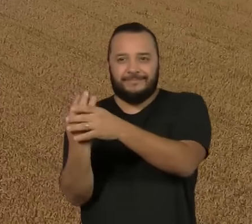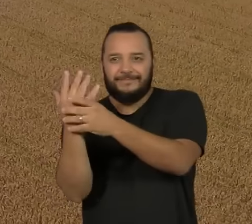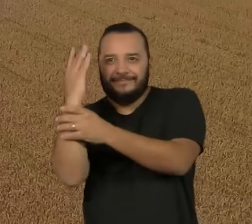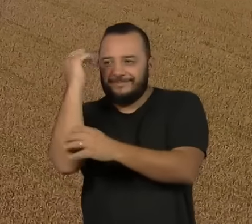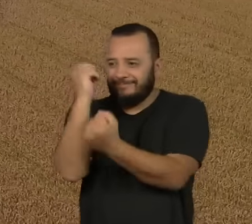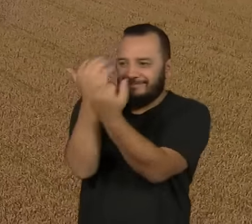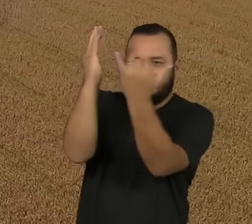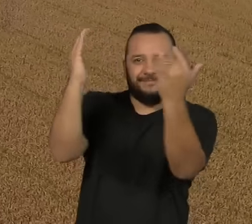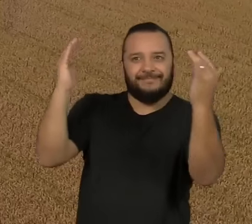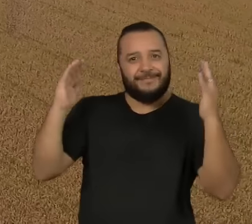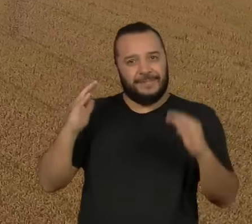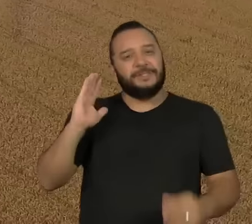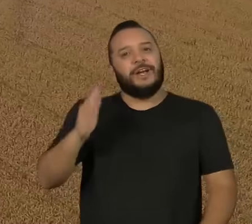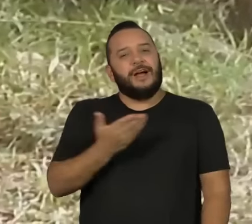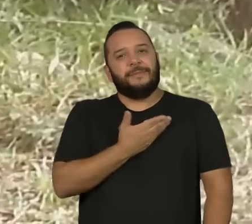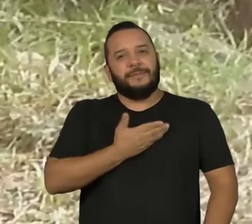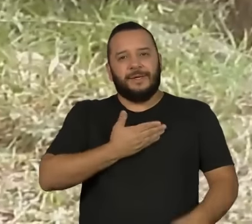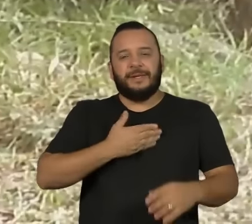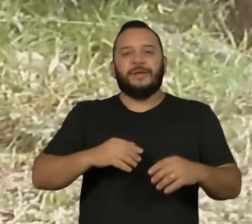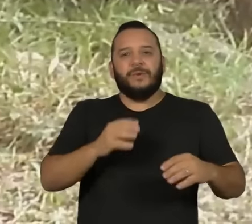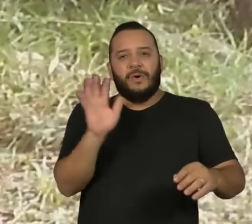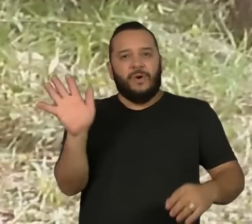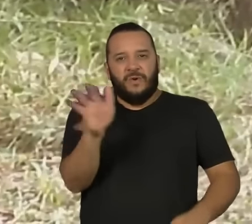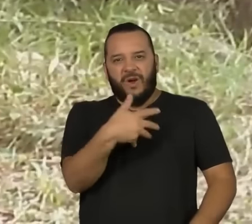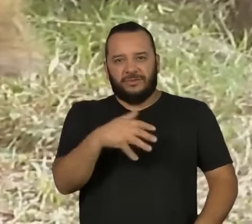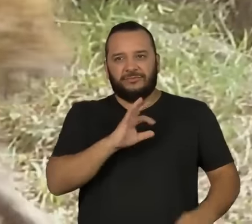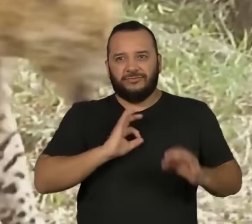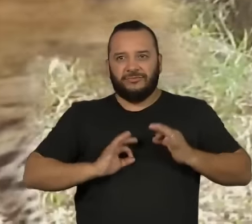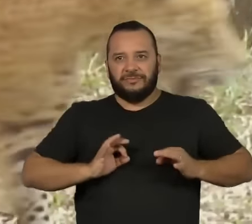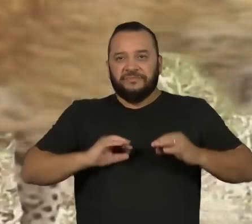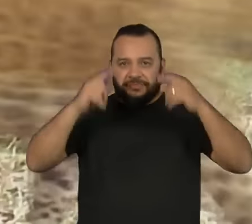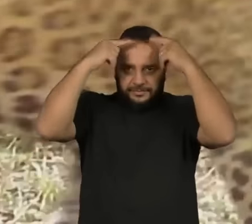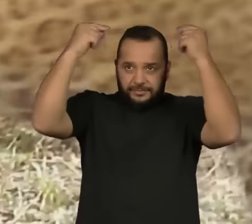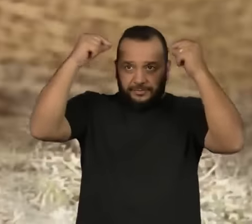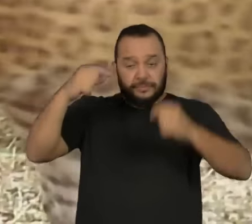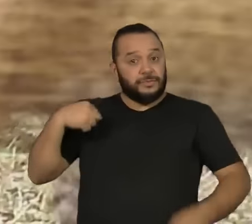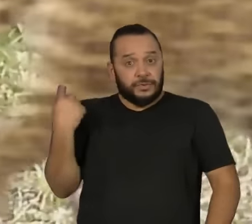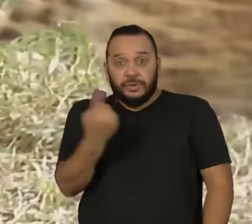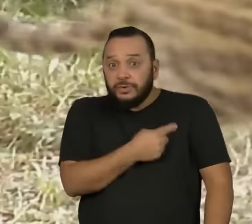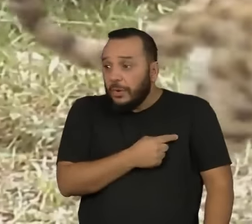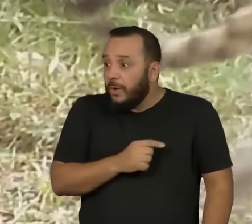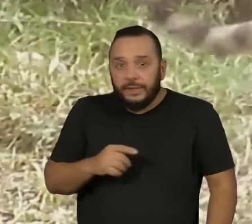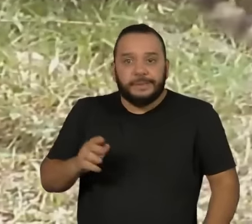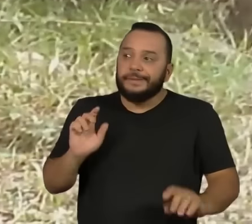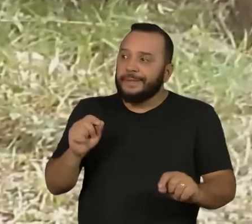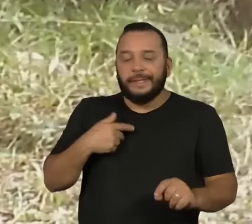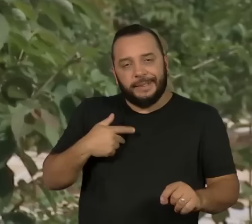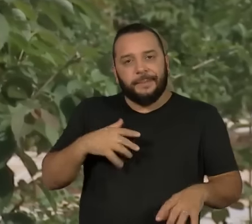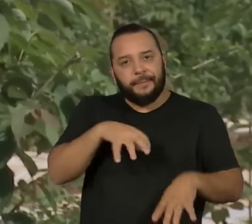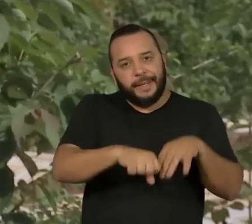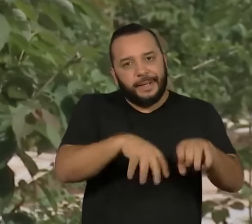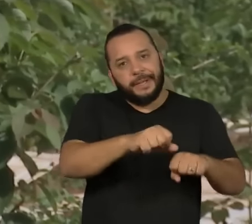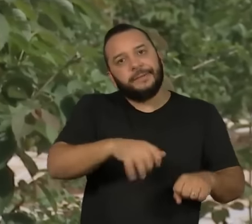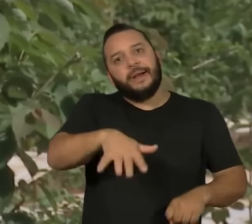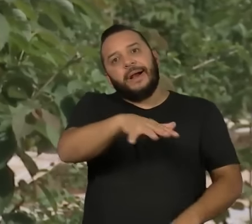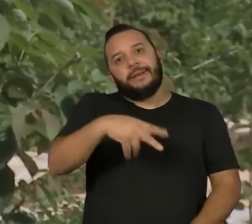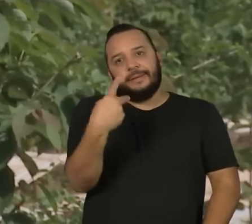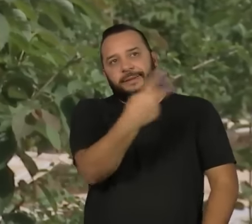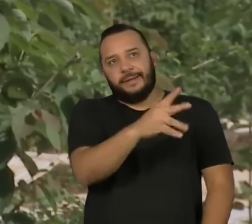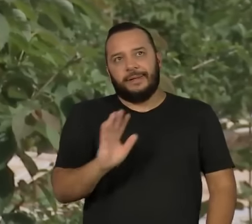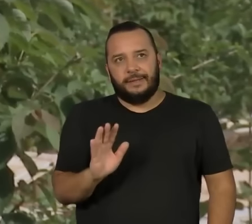da onça. A onça tem o habitat dela, somos nós que estamos invadindo o território dela. A gente está aqui